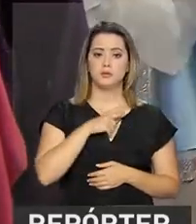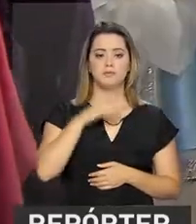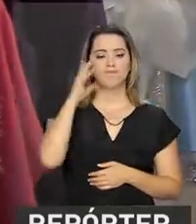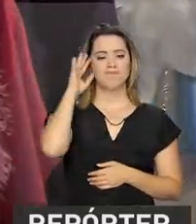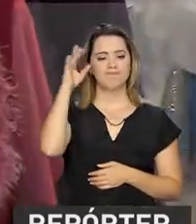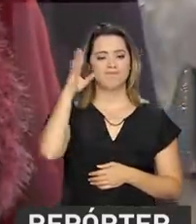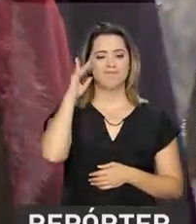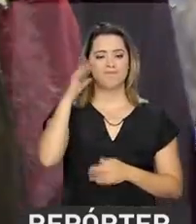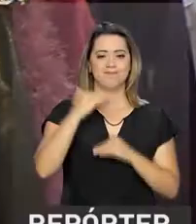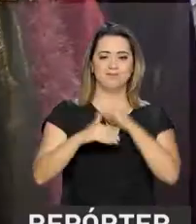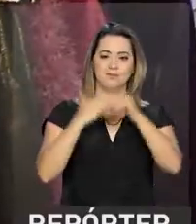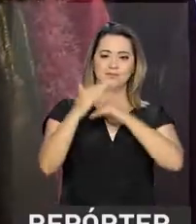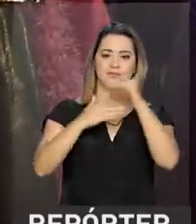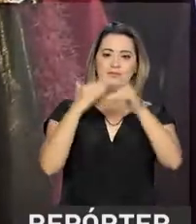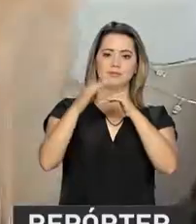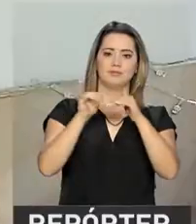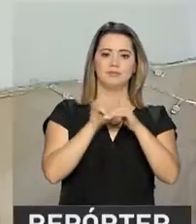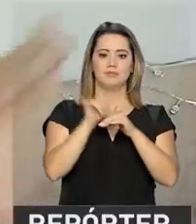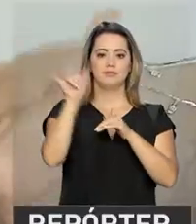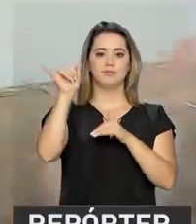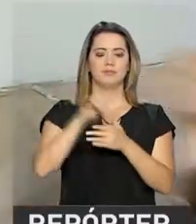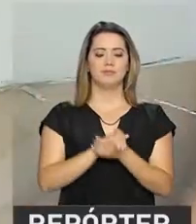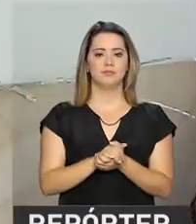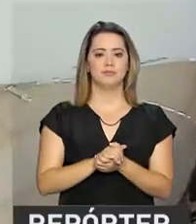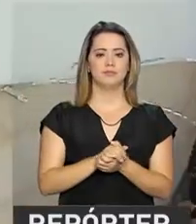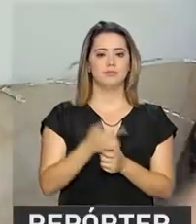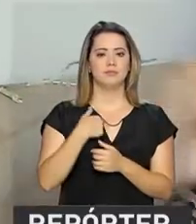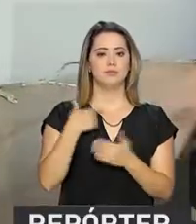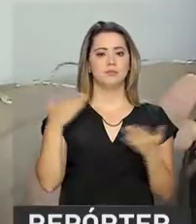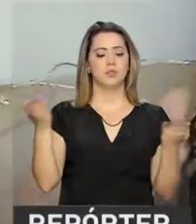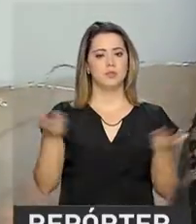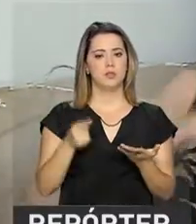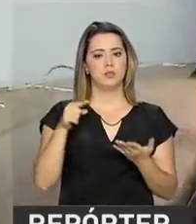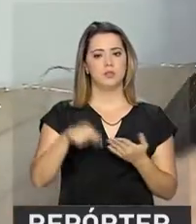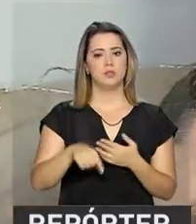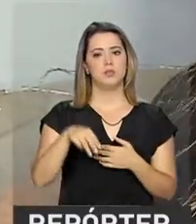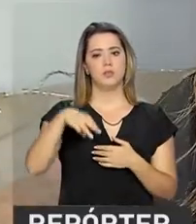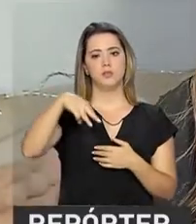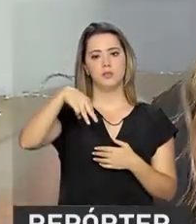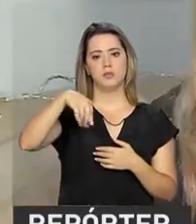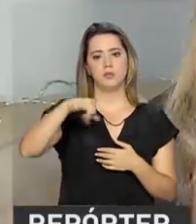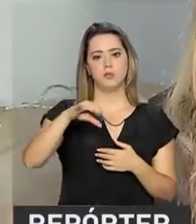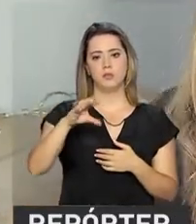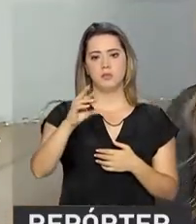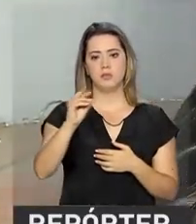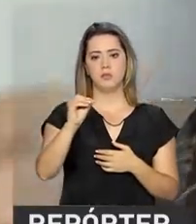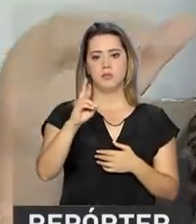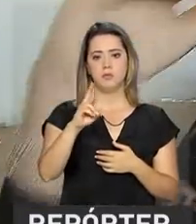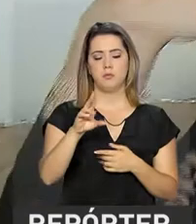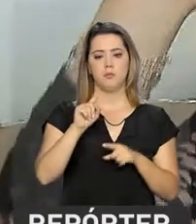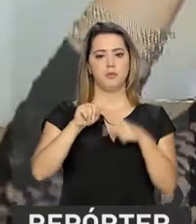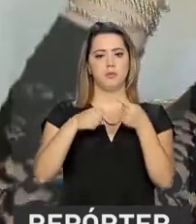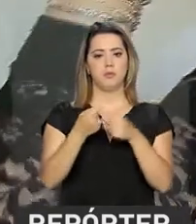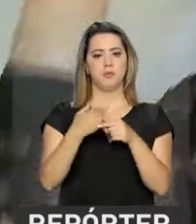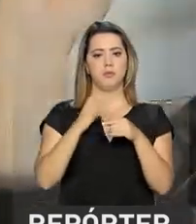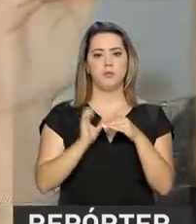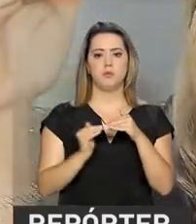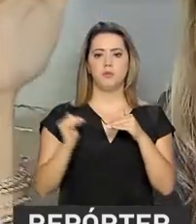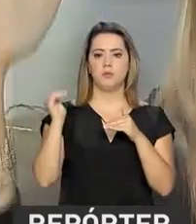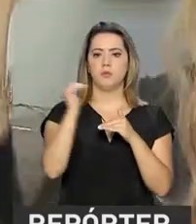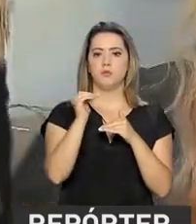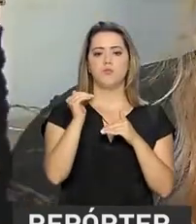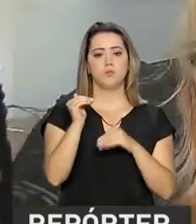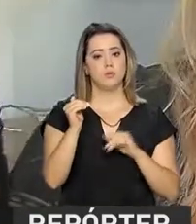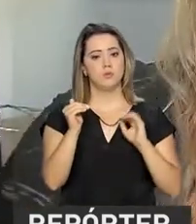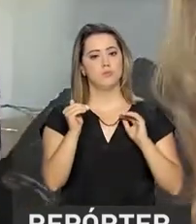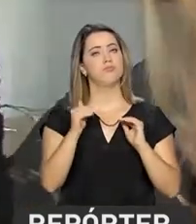pensa em crescer voando alto estou aqui agora microempreendedor individual e daqui a pouco eu quero aumentar